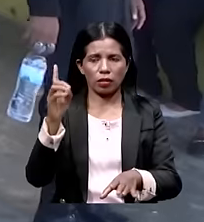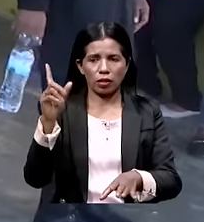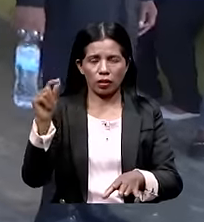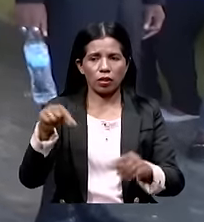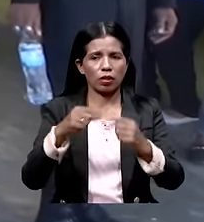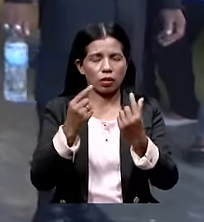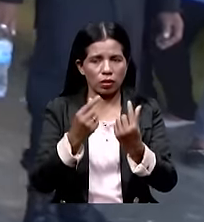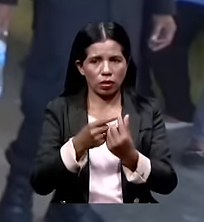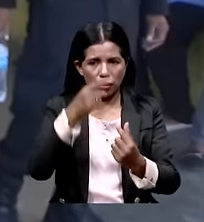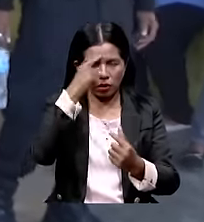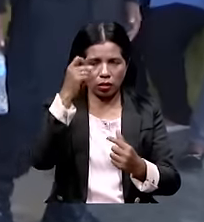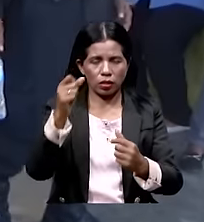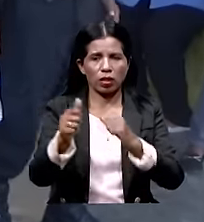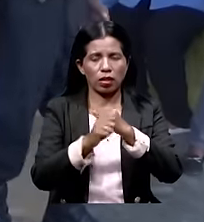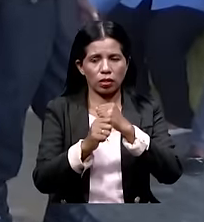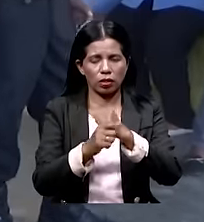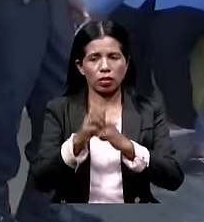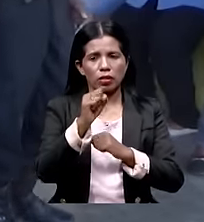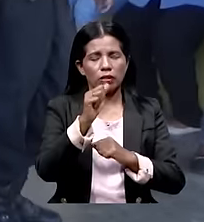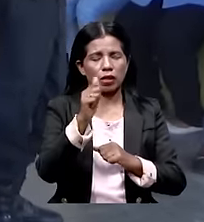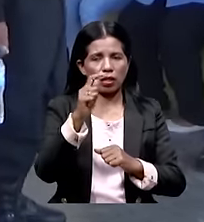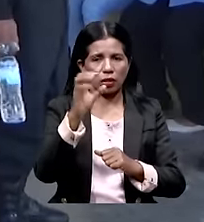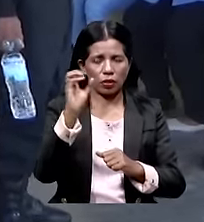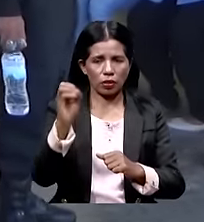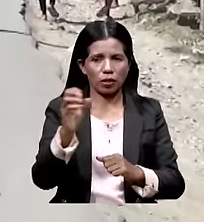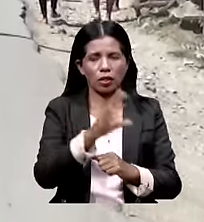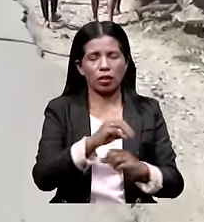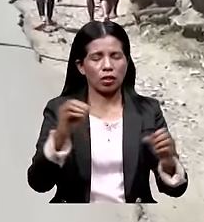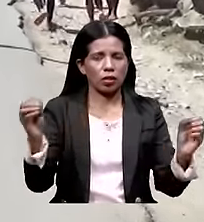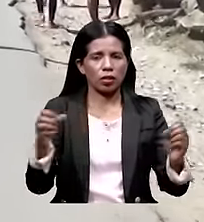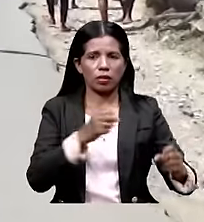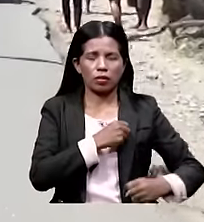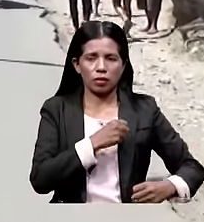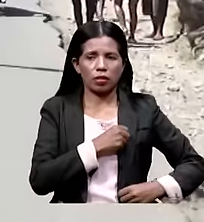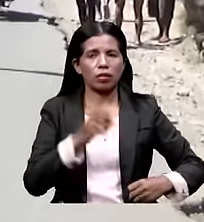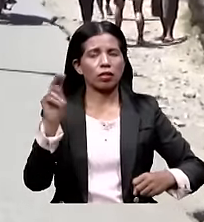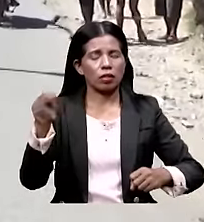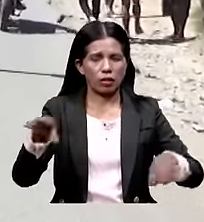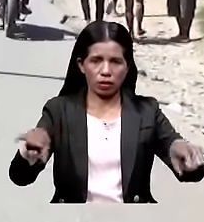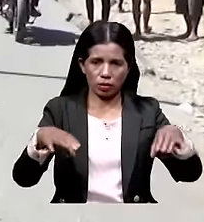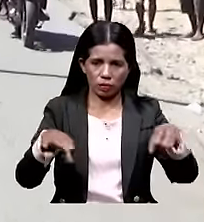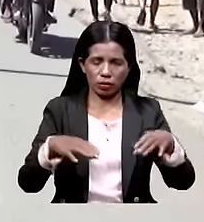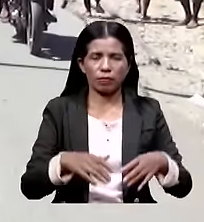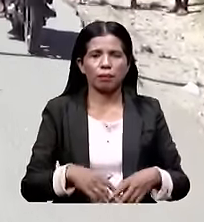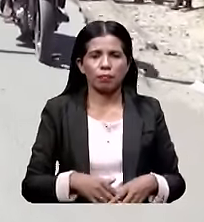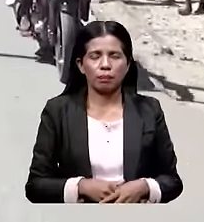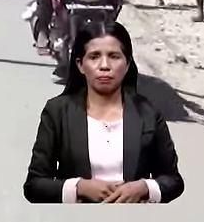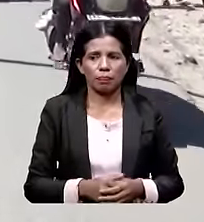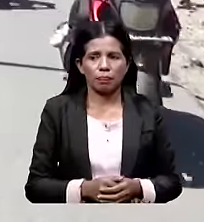ne tamba considera ação se atou halo despejo ne la os Forza Armada de Serviço. João Carlos Tomás Soares, Ziamen.